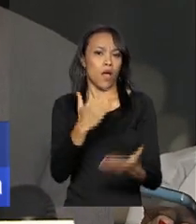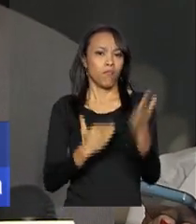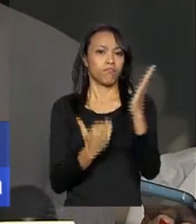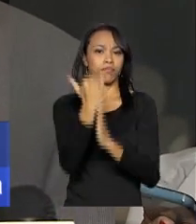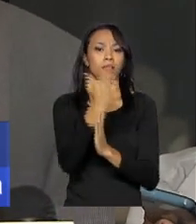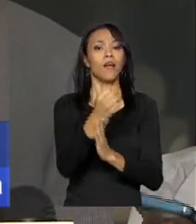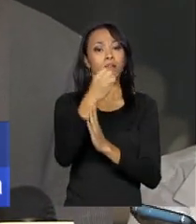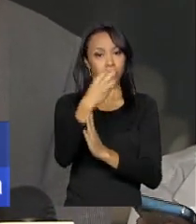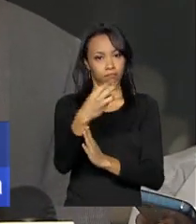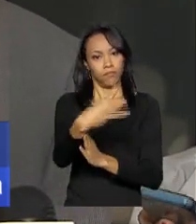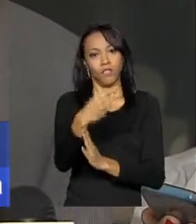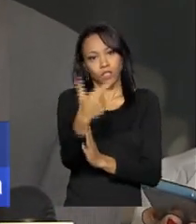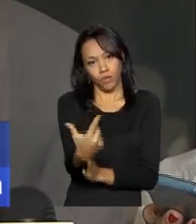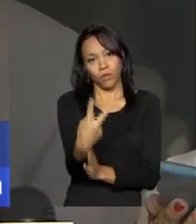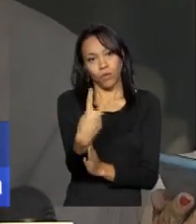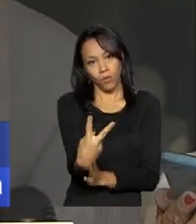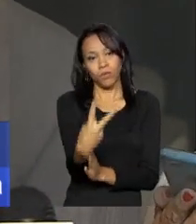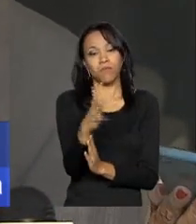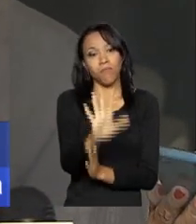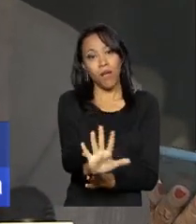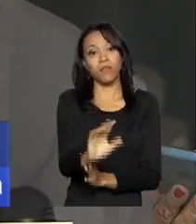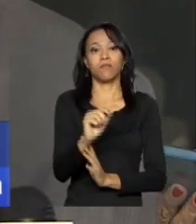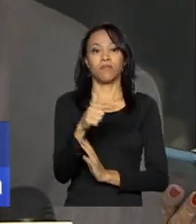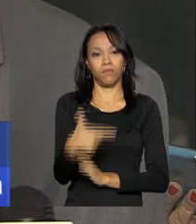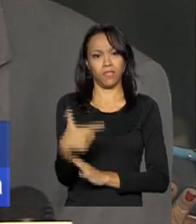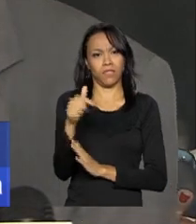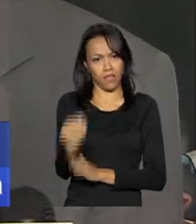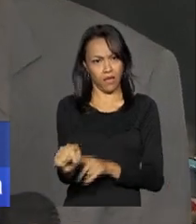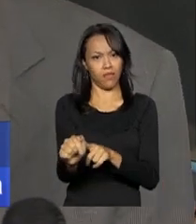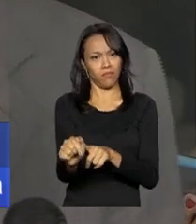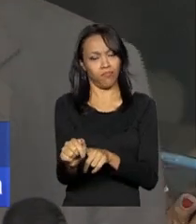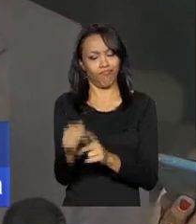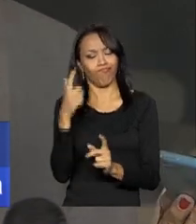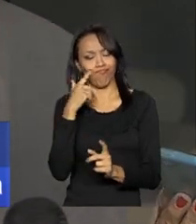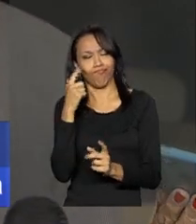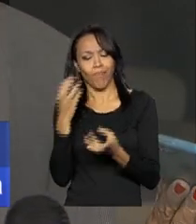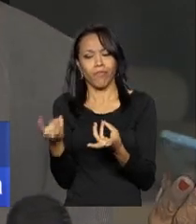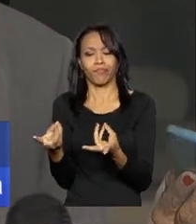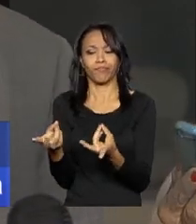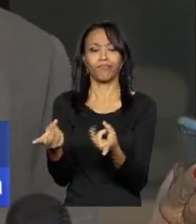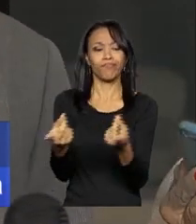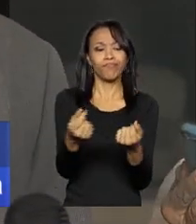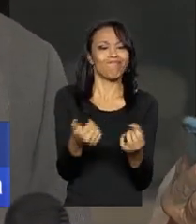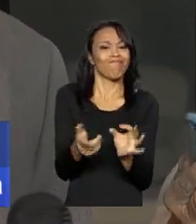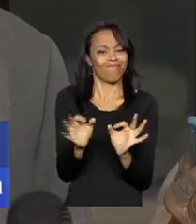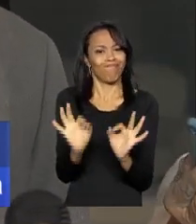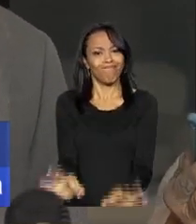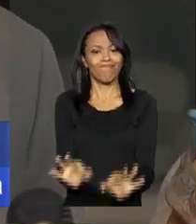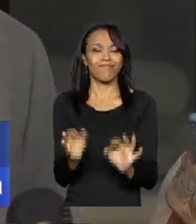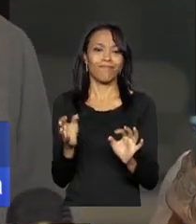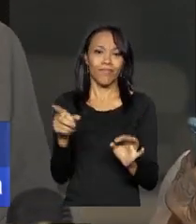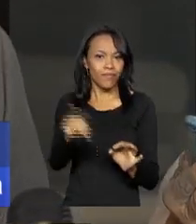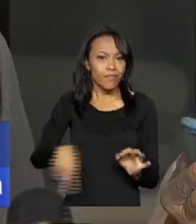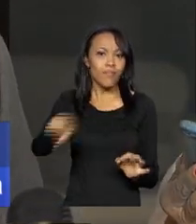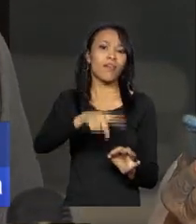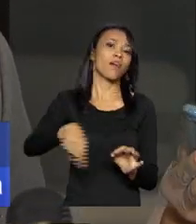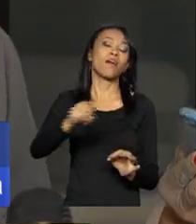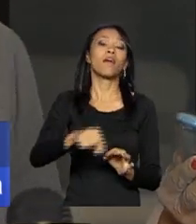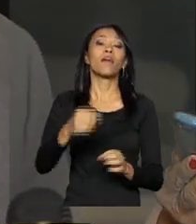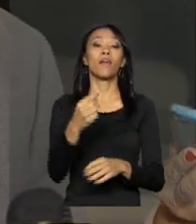votos, mas os 27 eram dentro da nossa conta, até porque eles representam